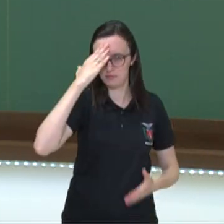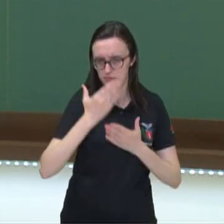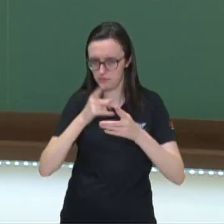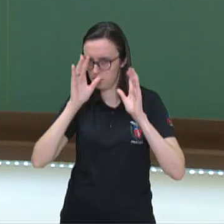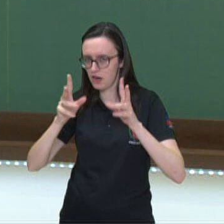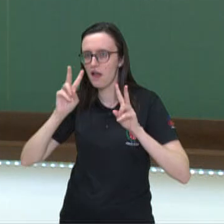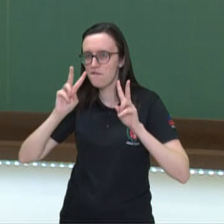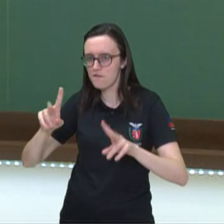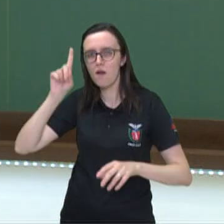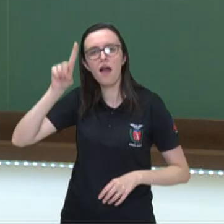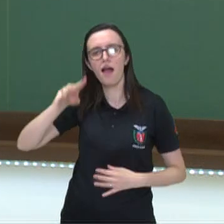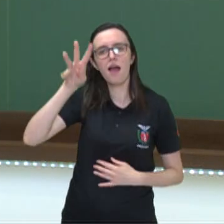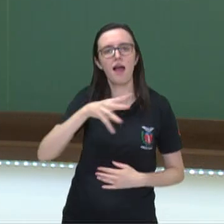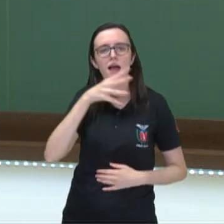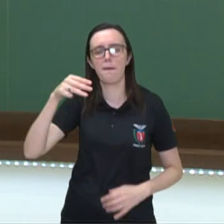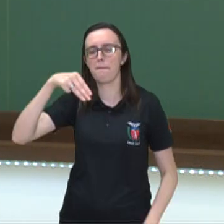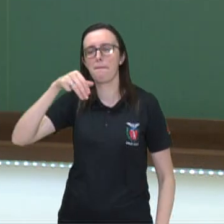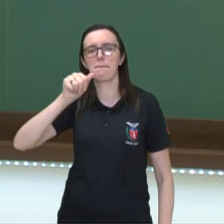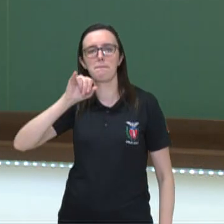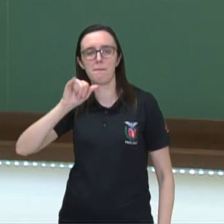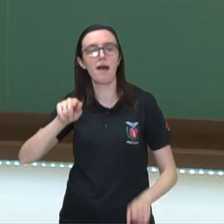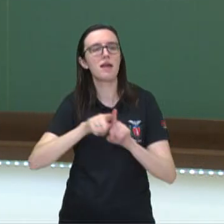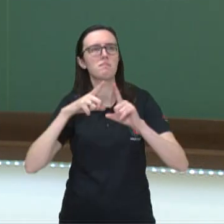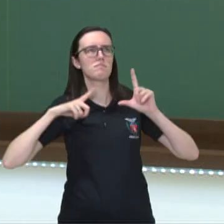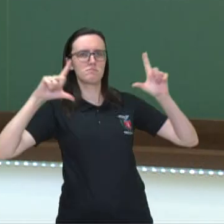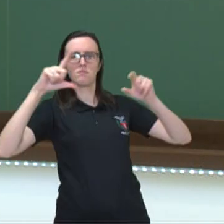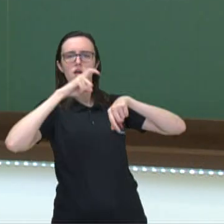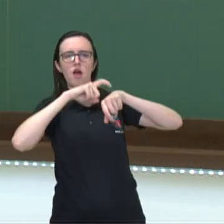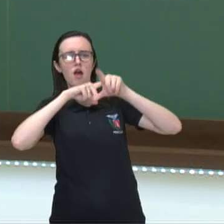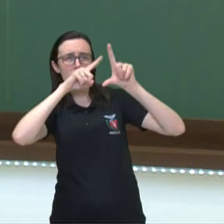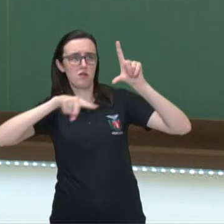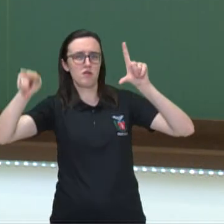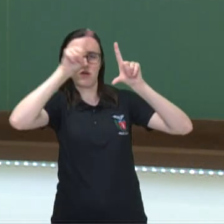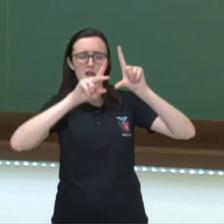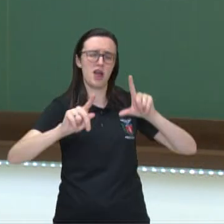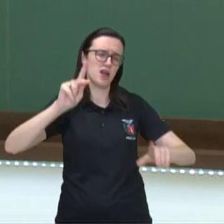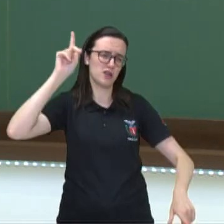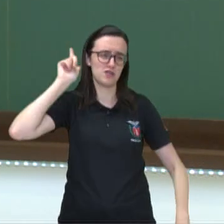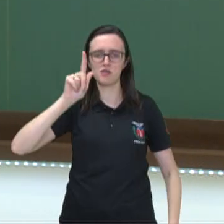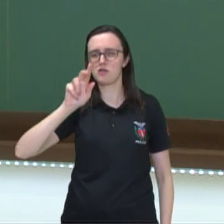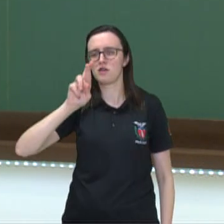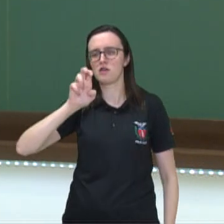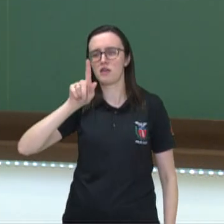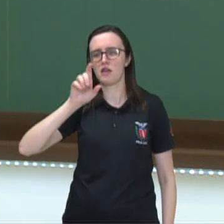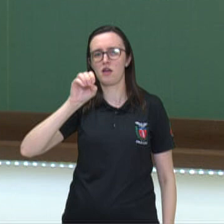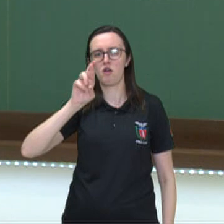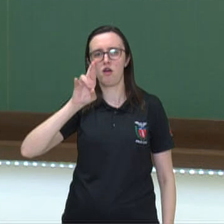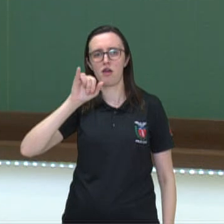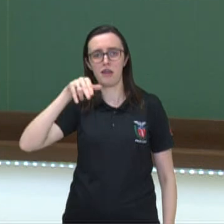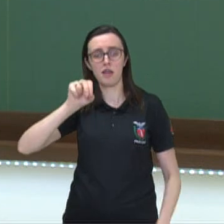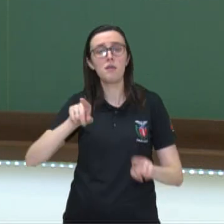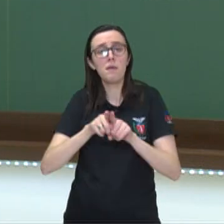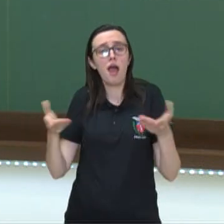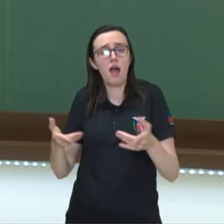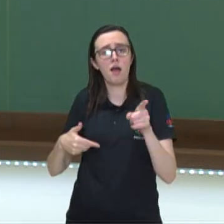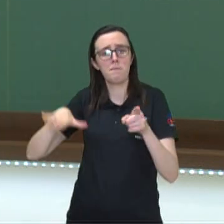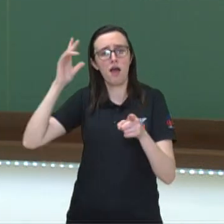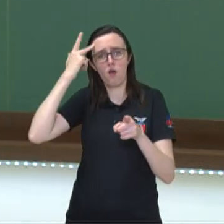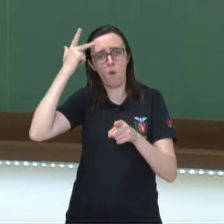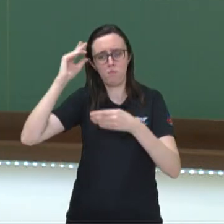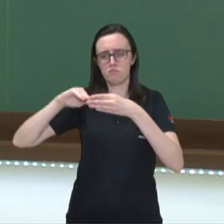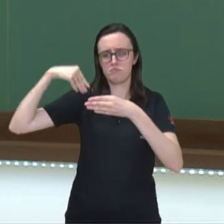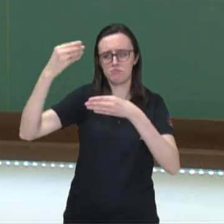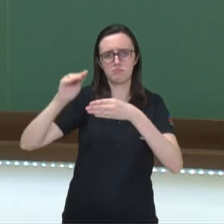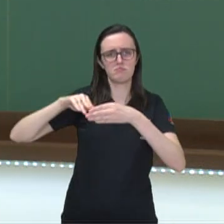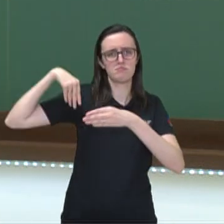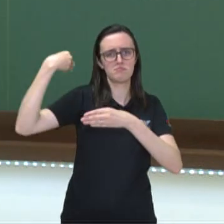calendário maia. Esse aqui é um relógio, calendário antigo gregoriano e o nosso calendário comum. Qual